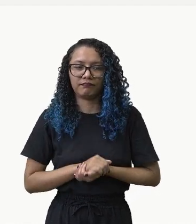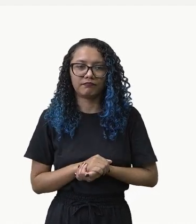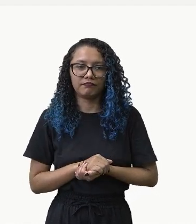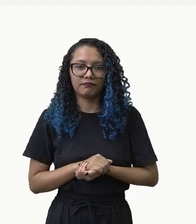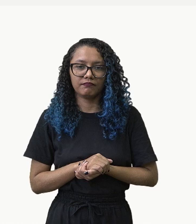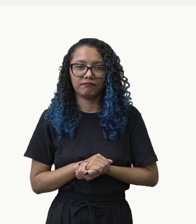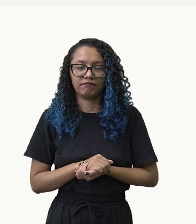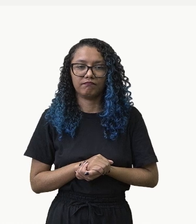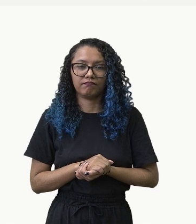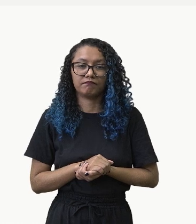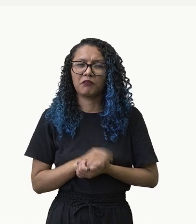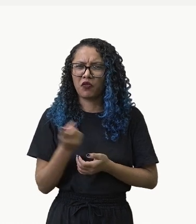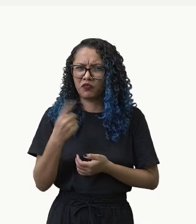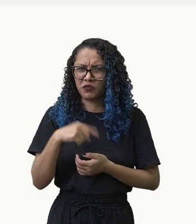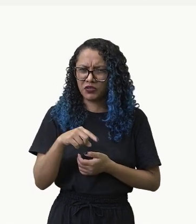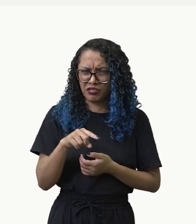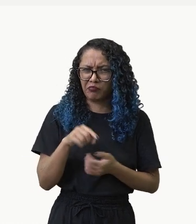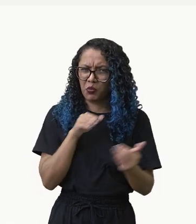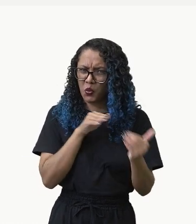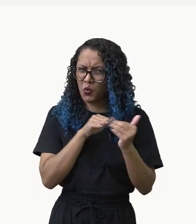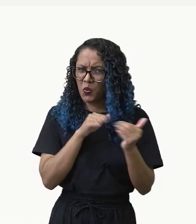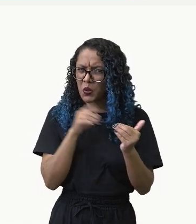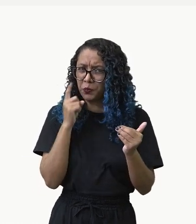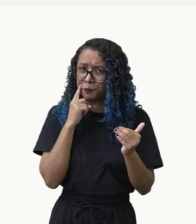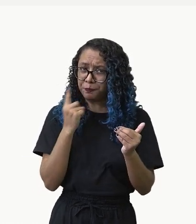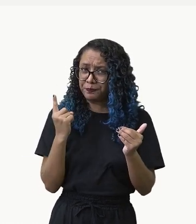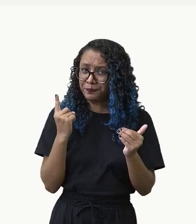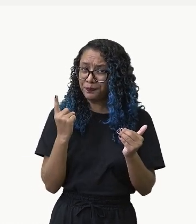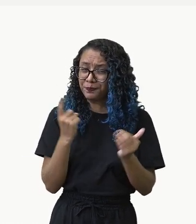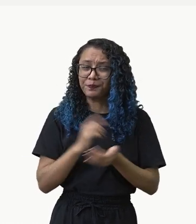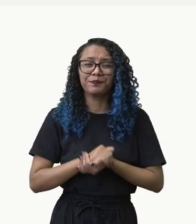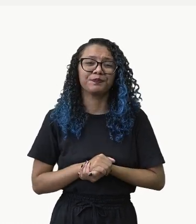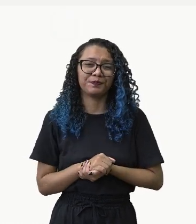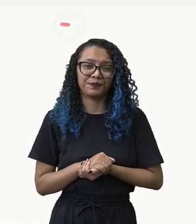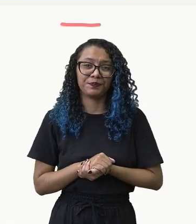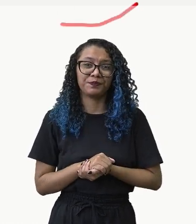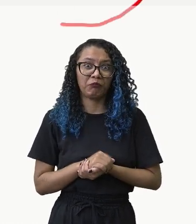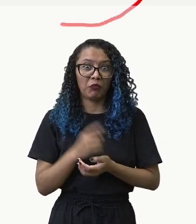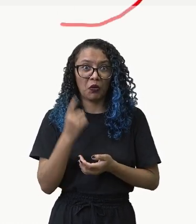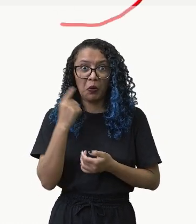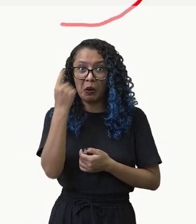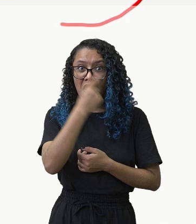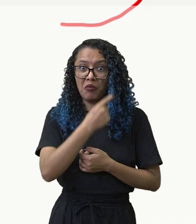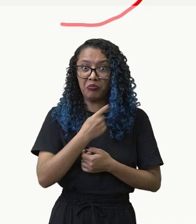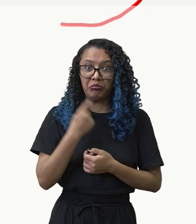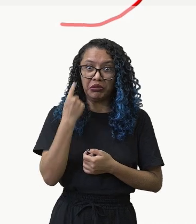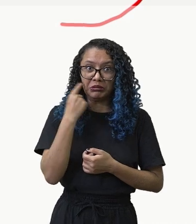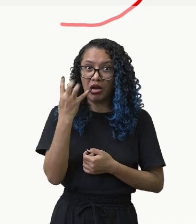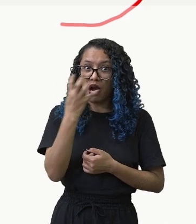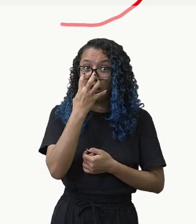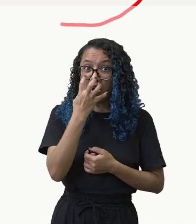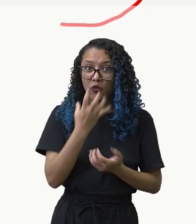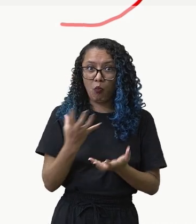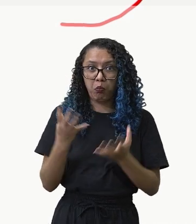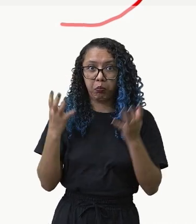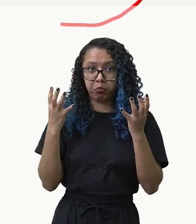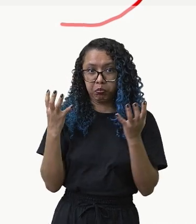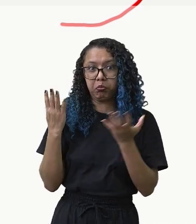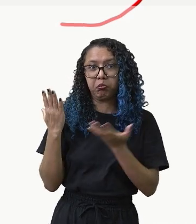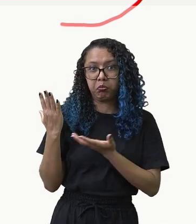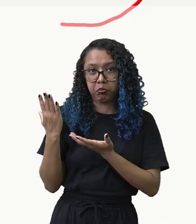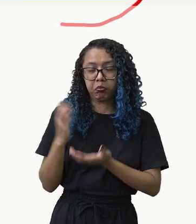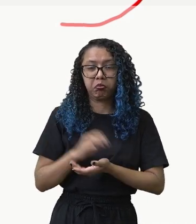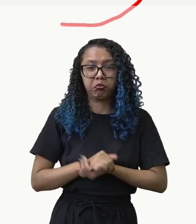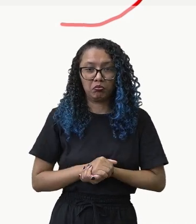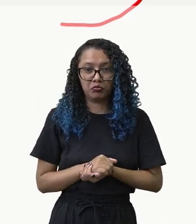hombre E aí você também está de aco E aí nós temos olha o tamanho da cabeça desse cachorro né aí com o